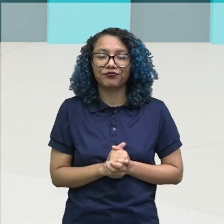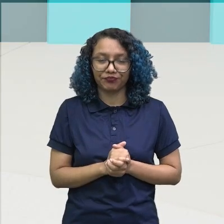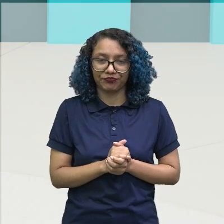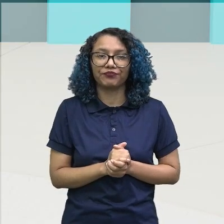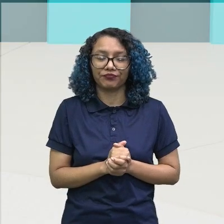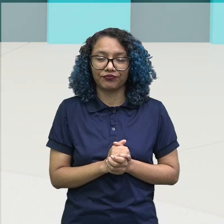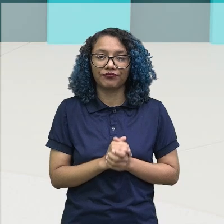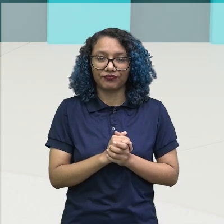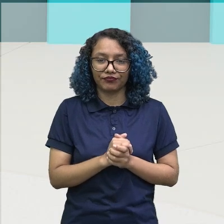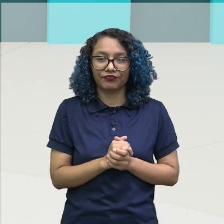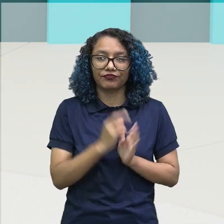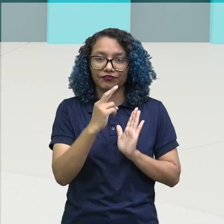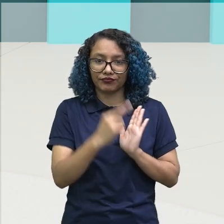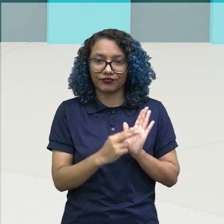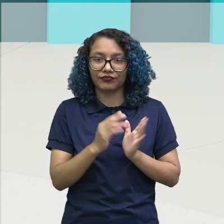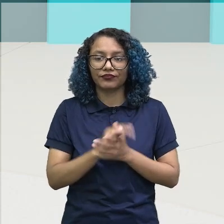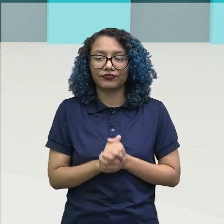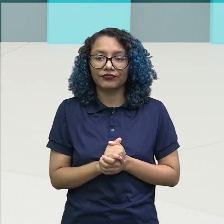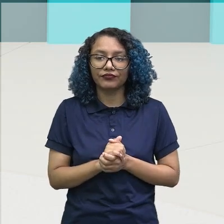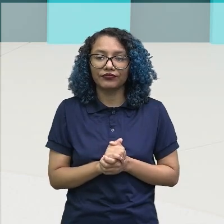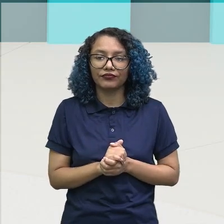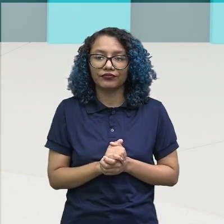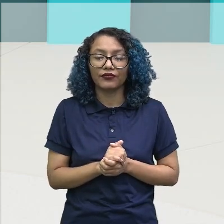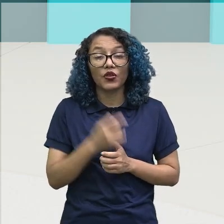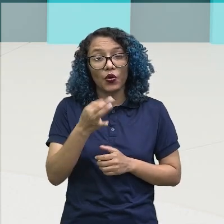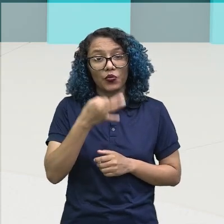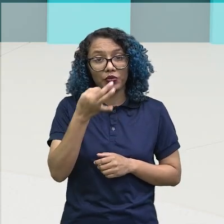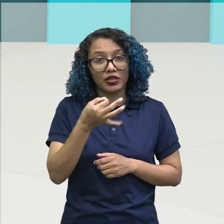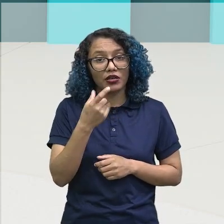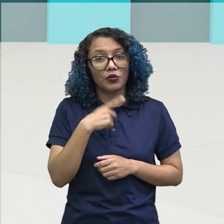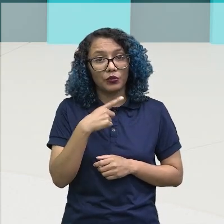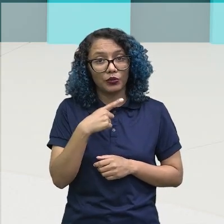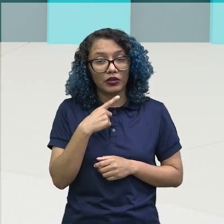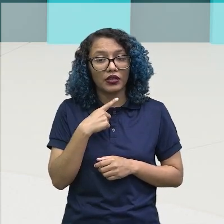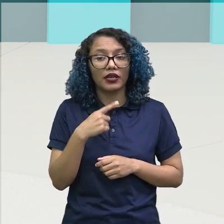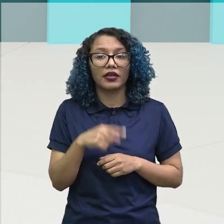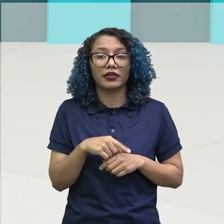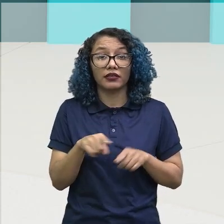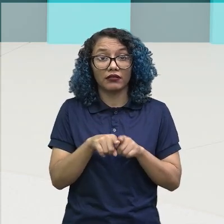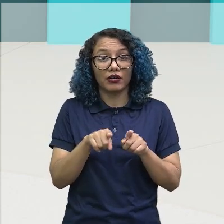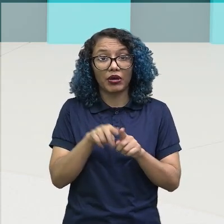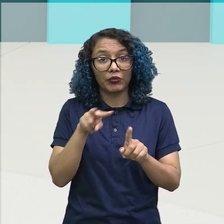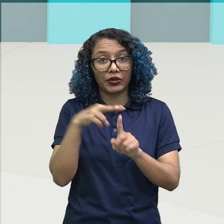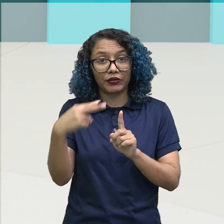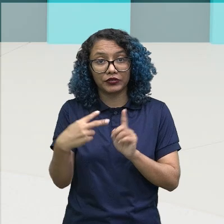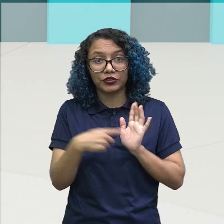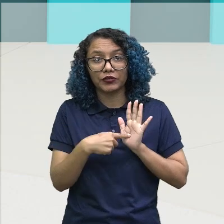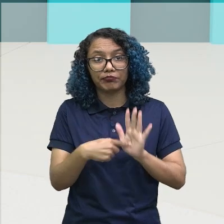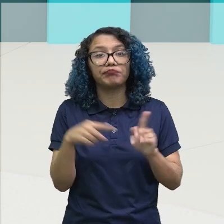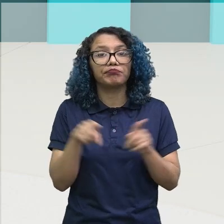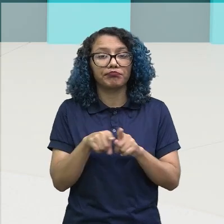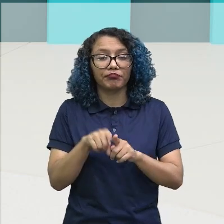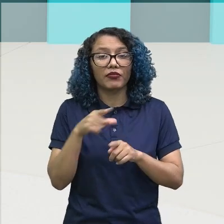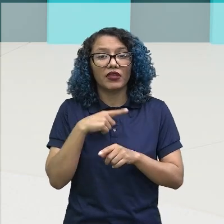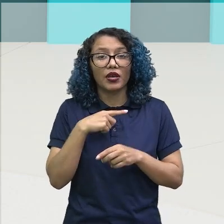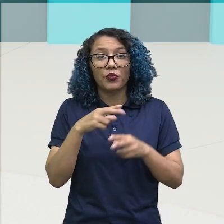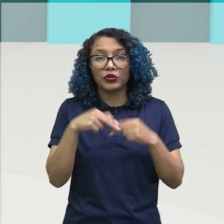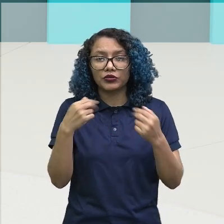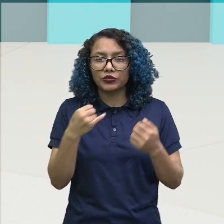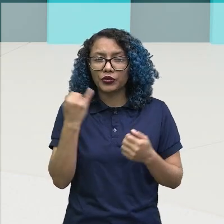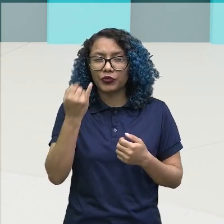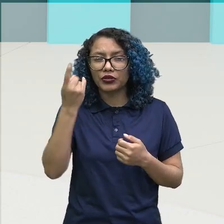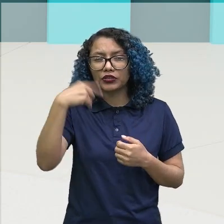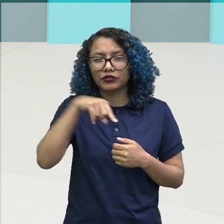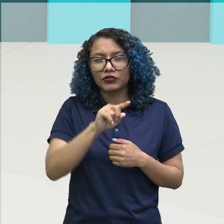ler, é um texto que vai trazer opinião, que vai apresentar uma tese. É importante, gente, vocês perceberem que quando eu